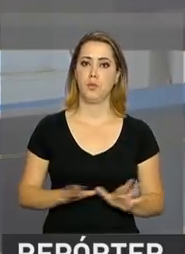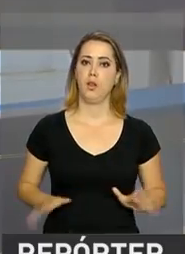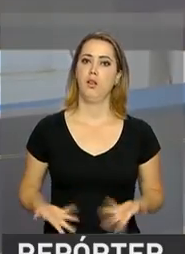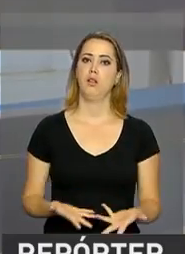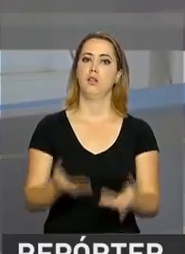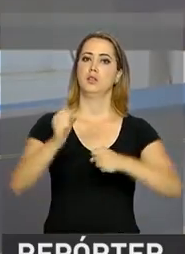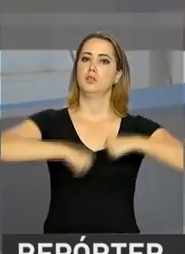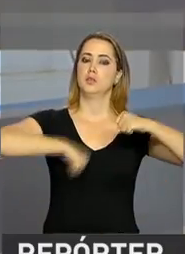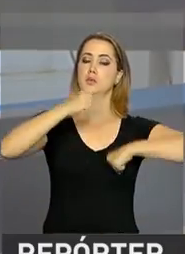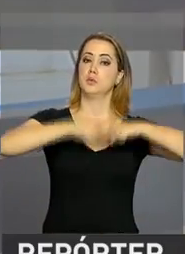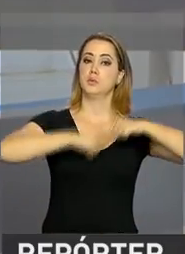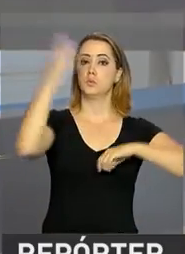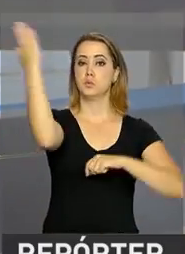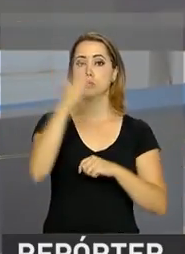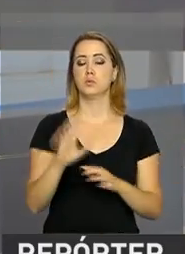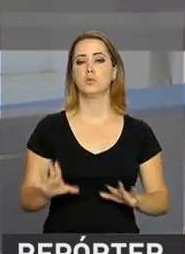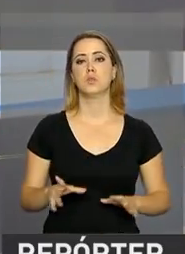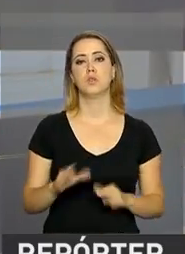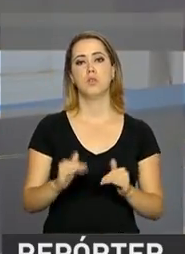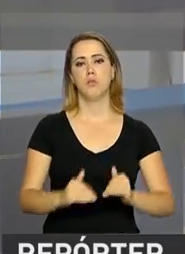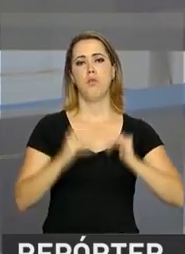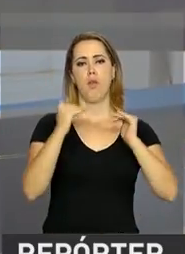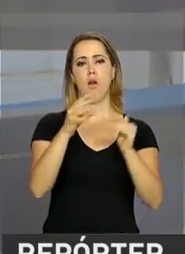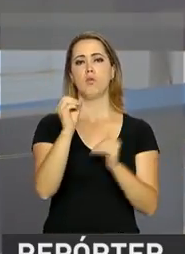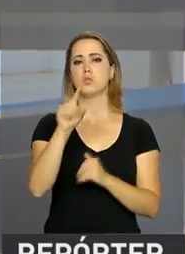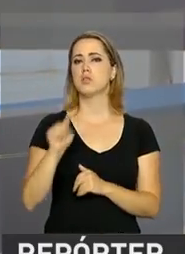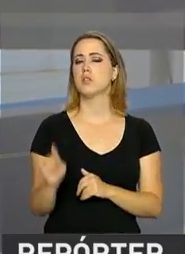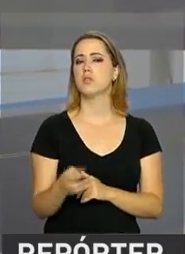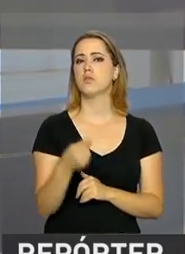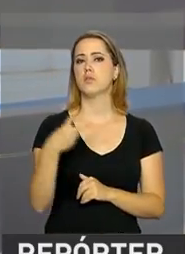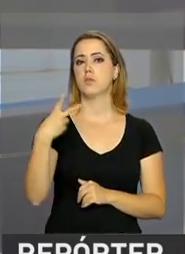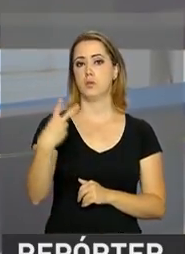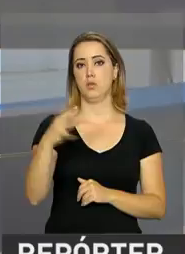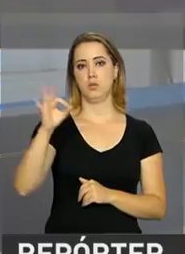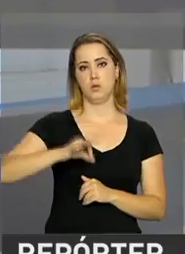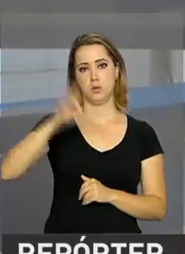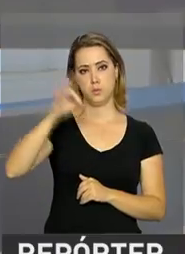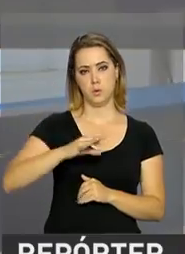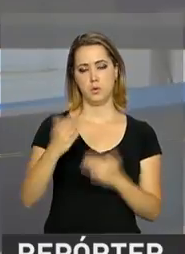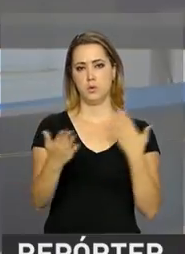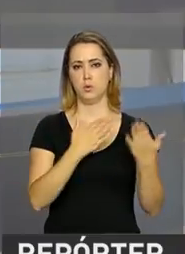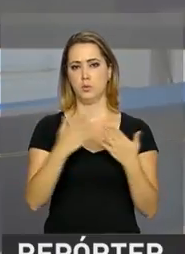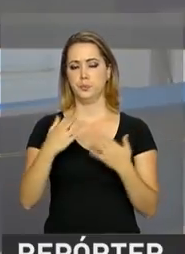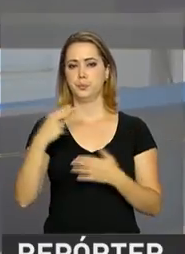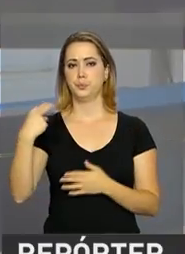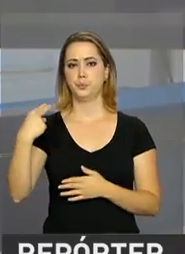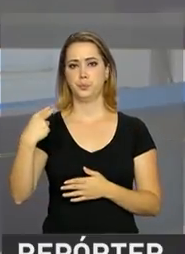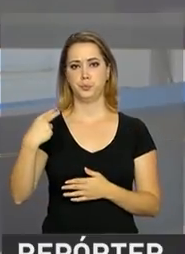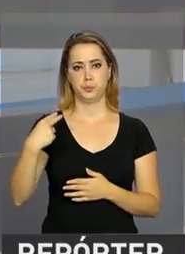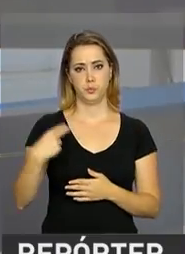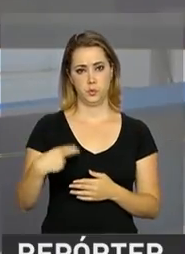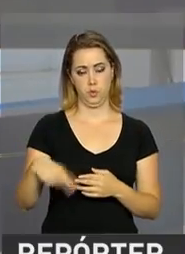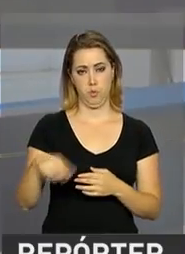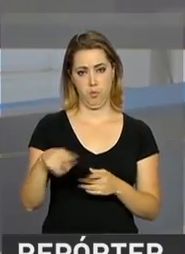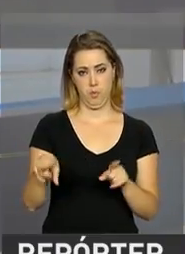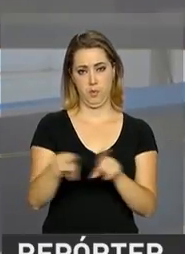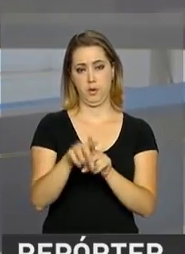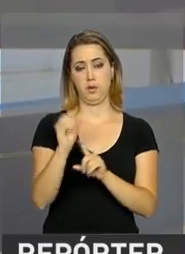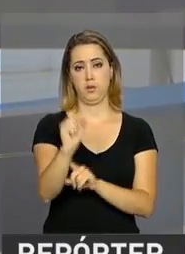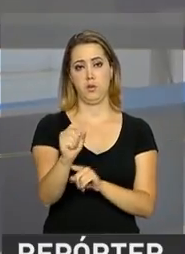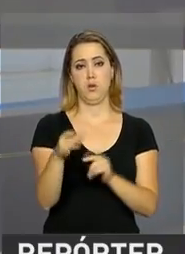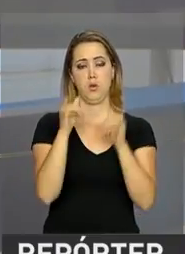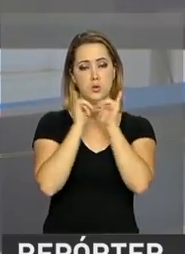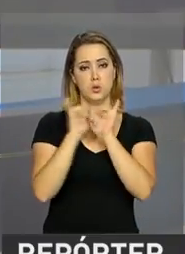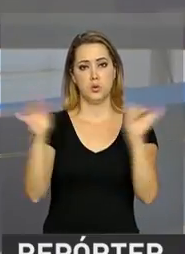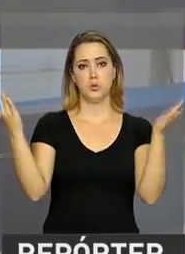industrial brasileira registrou alta de 0,2 em novembro na comparação com o mês anterior os dados